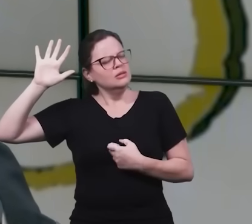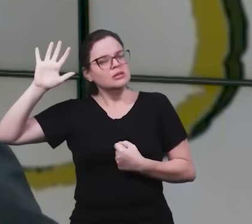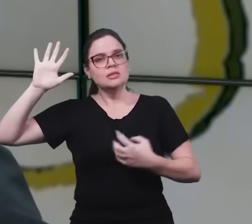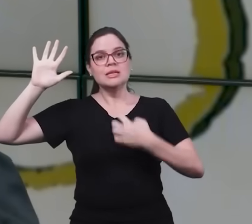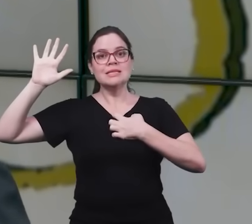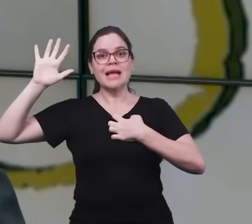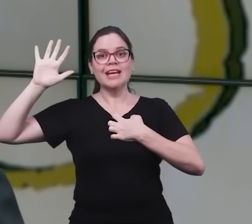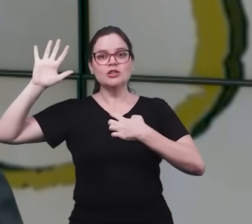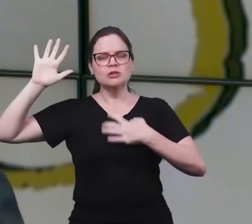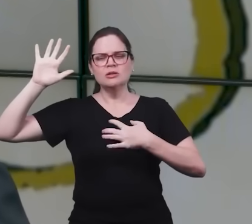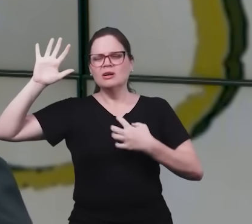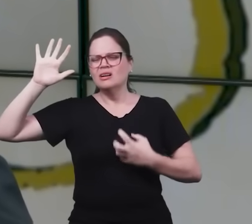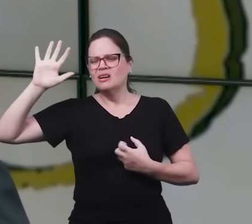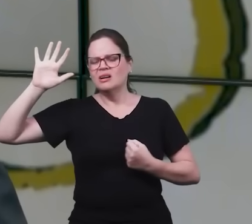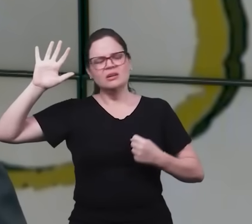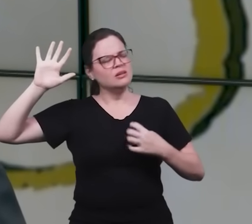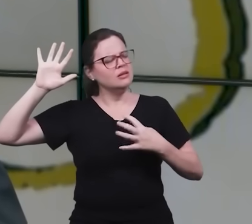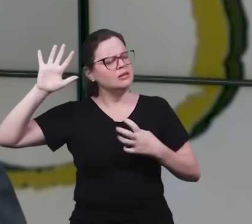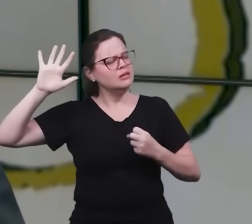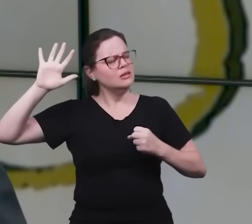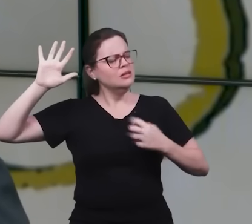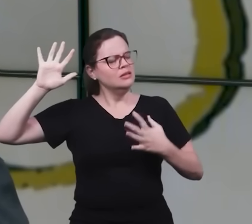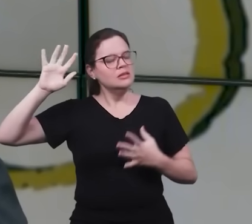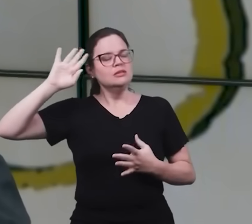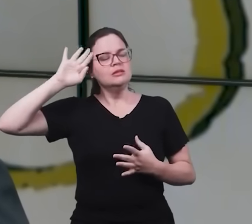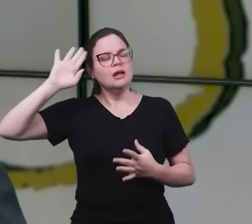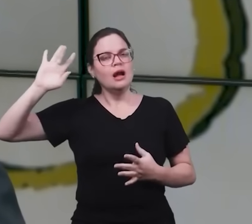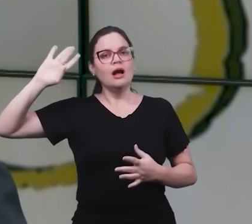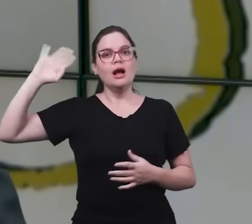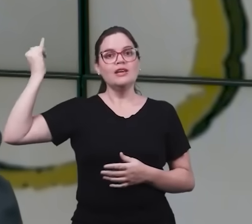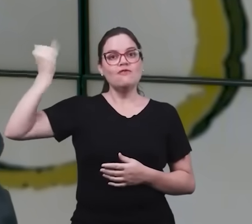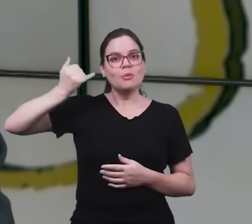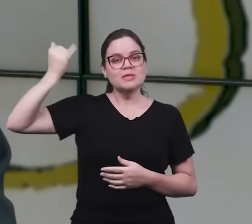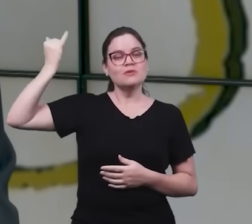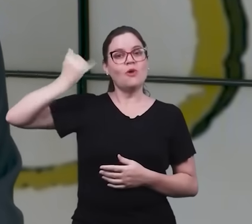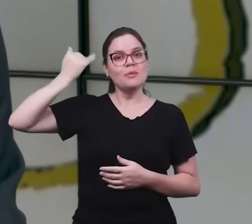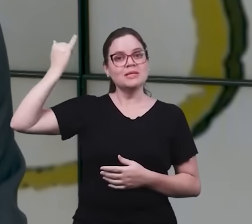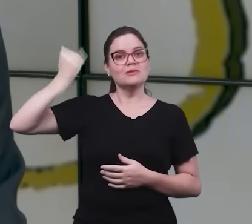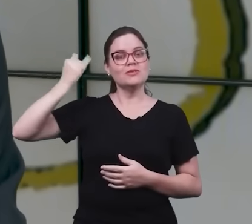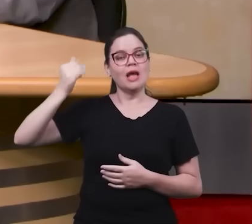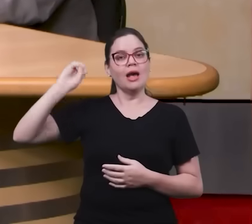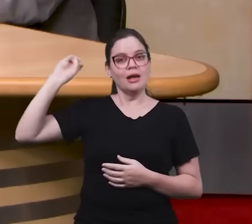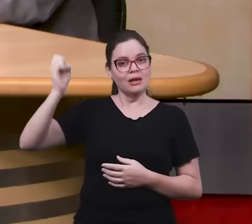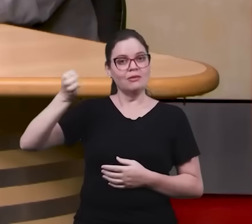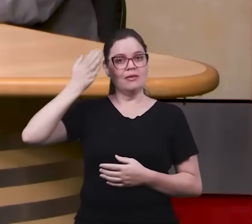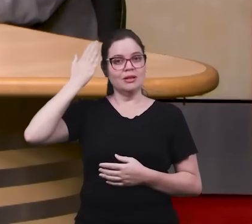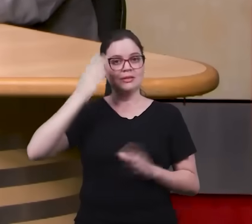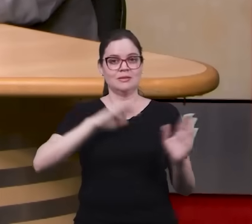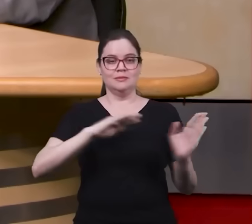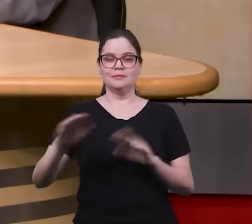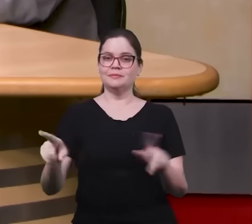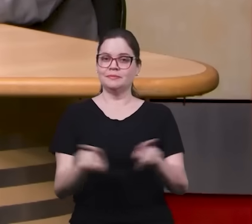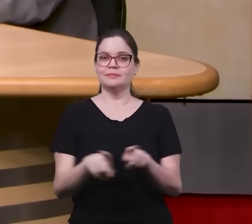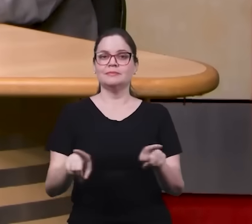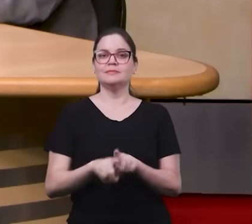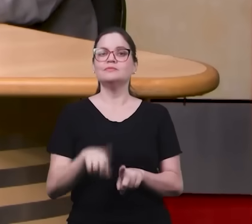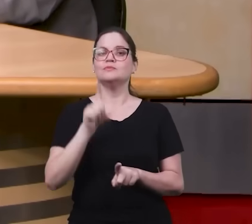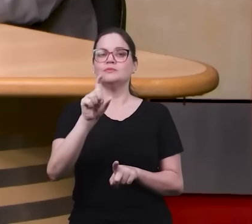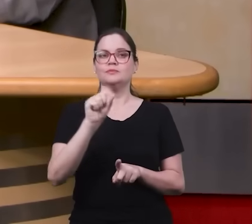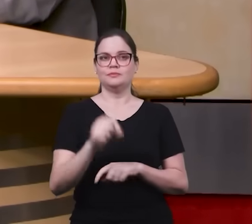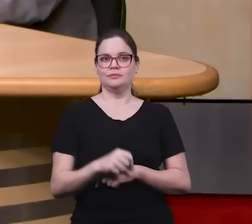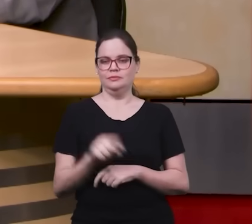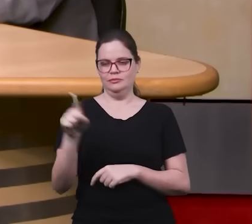leva a sentir no sonho é a revelação, é a informação que Ele quer dar às vezes. E tem também uma